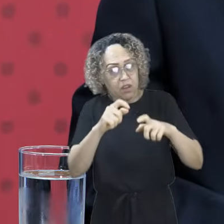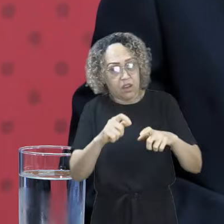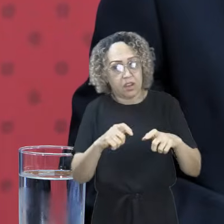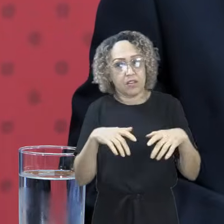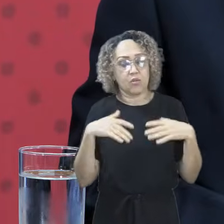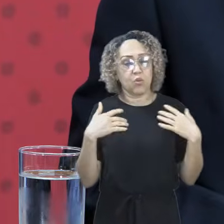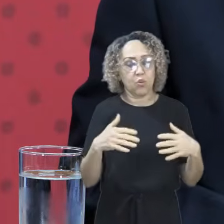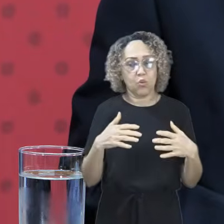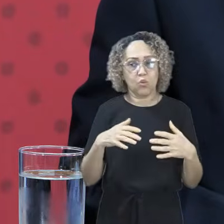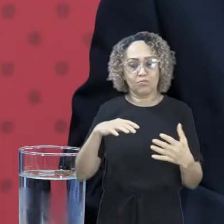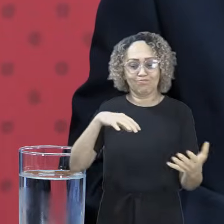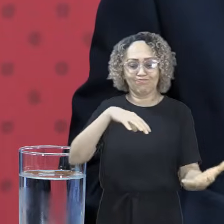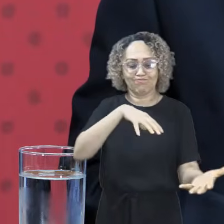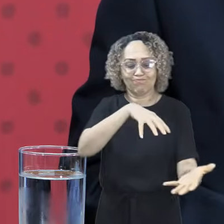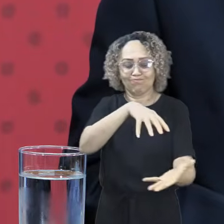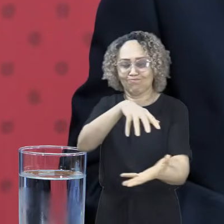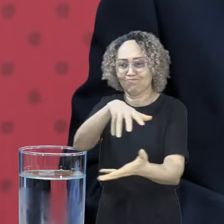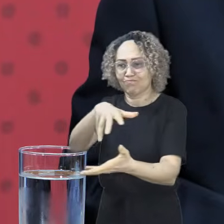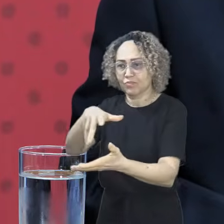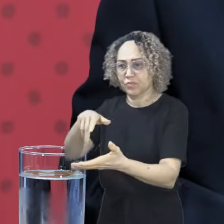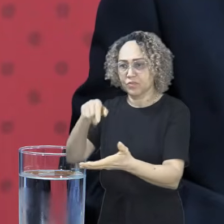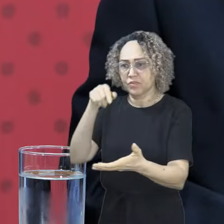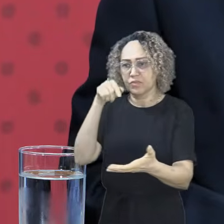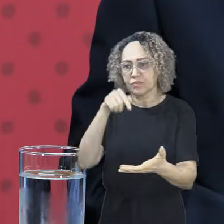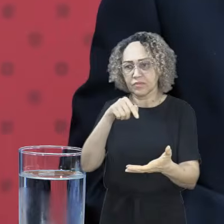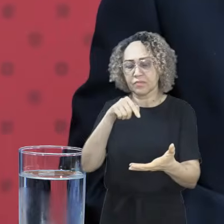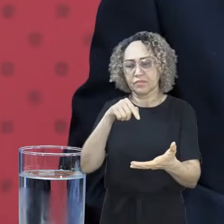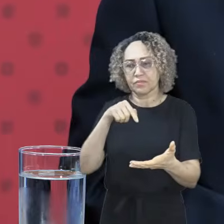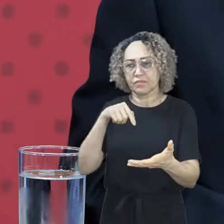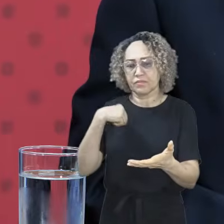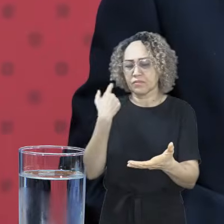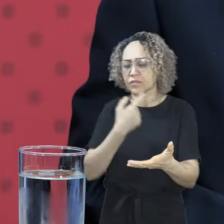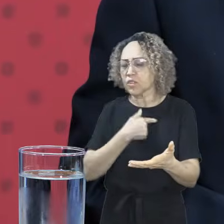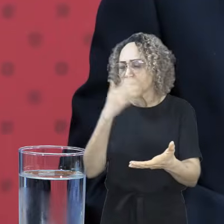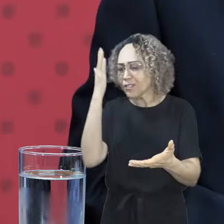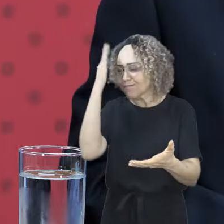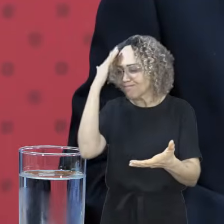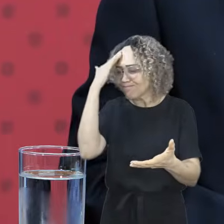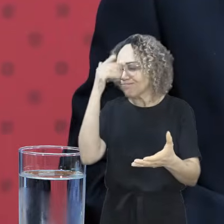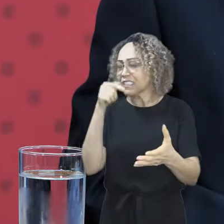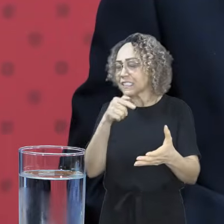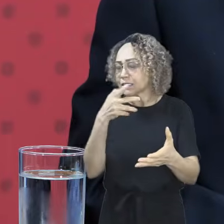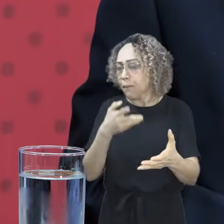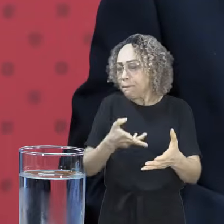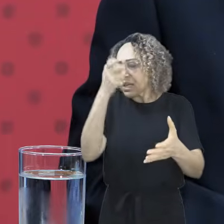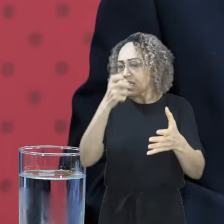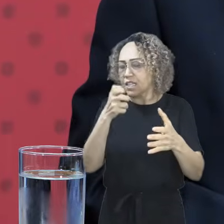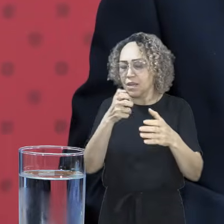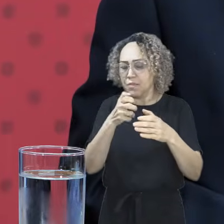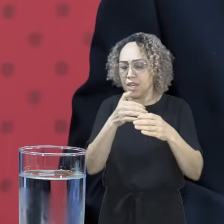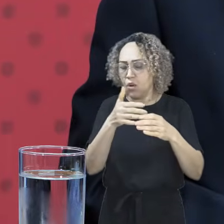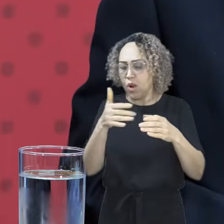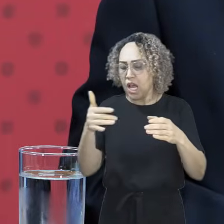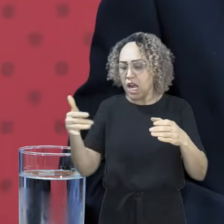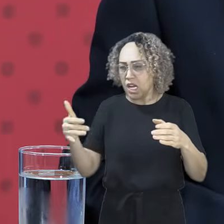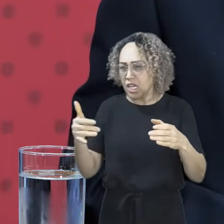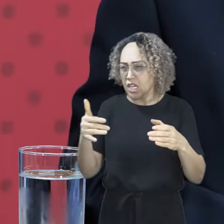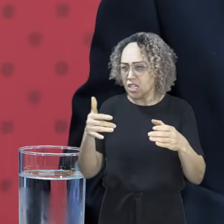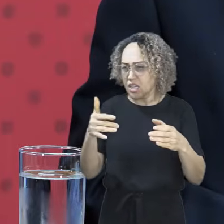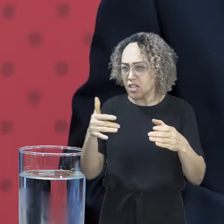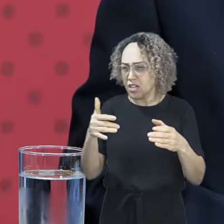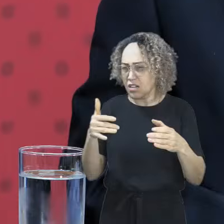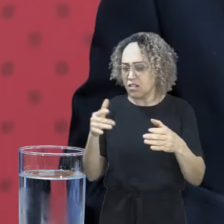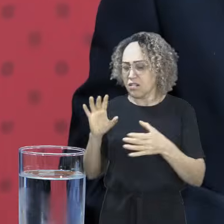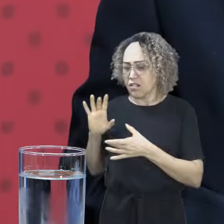internacional, que nós já caracterizarmos como uma ascensão do pensamento